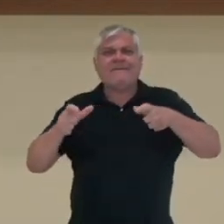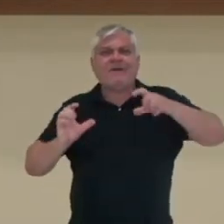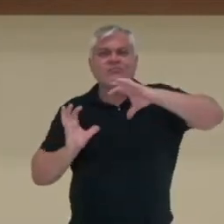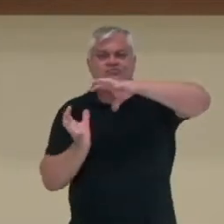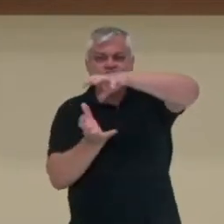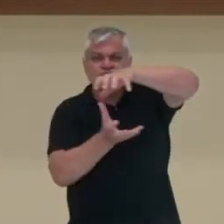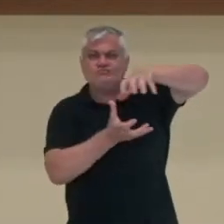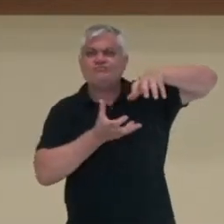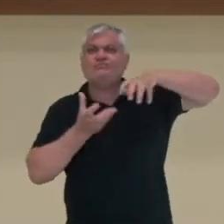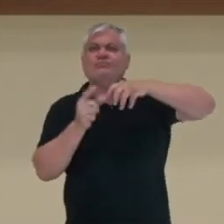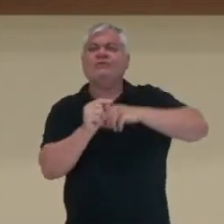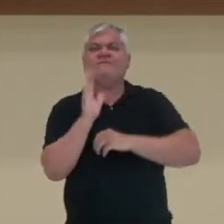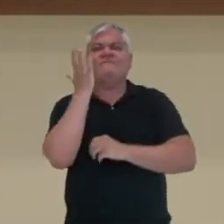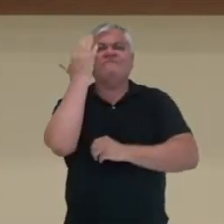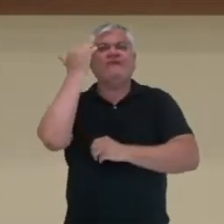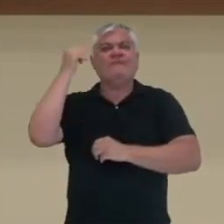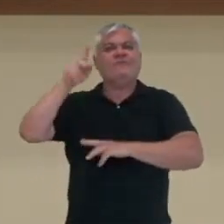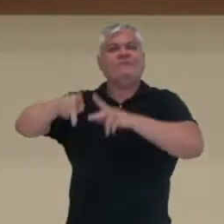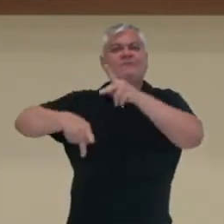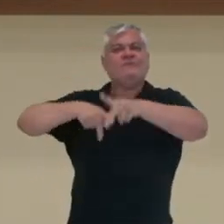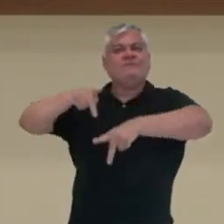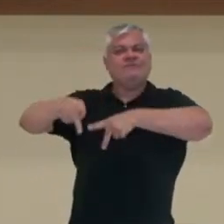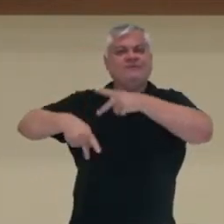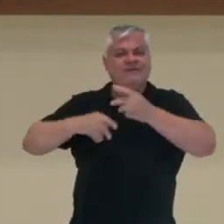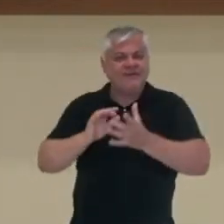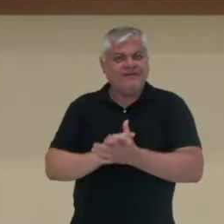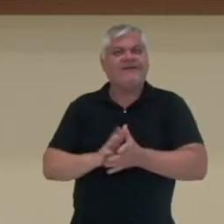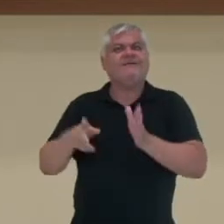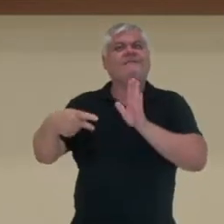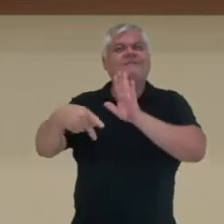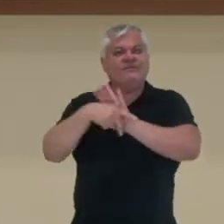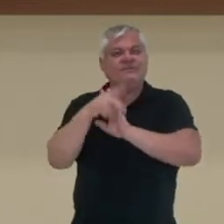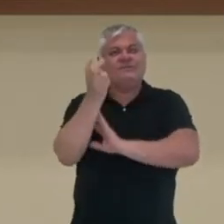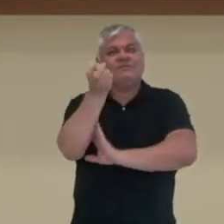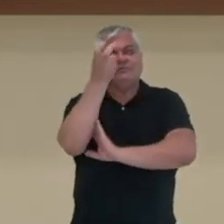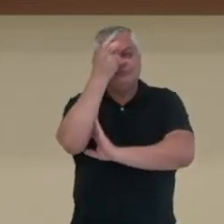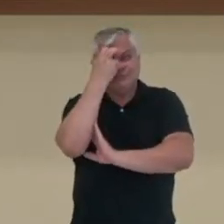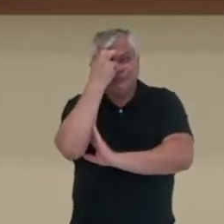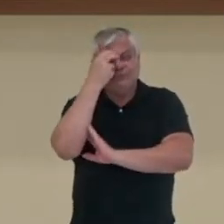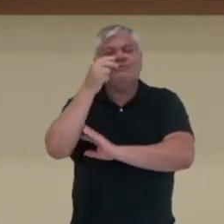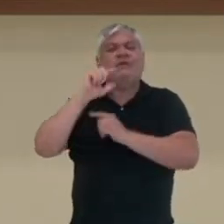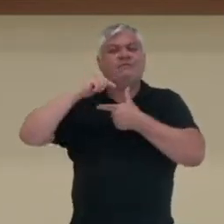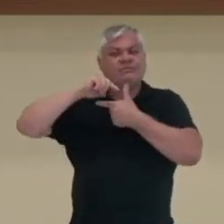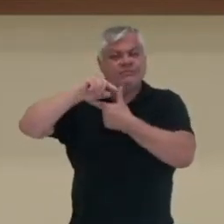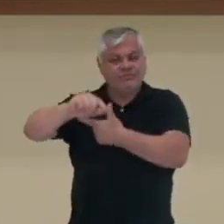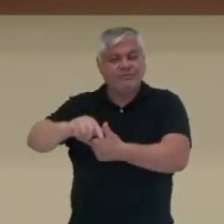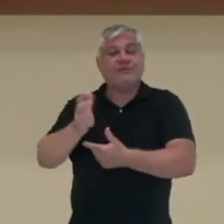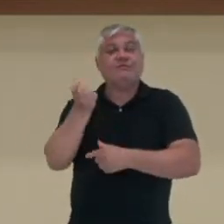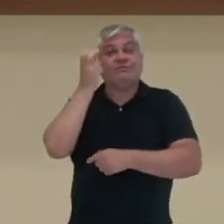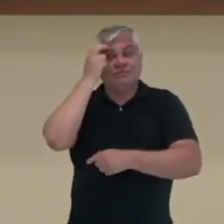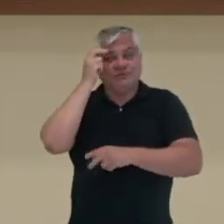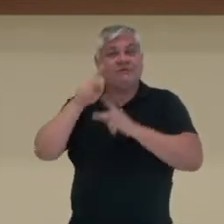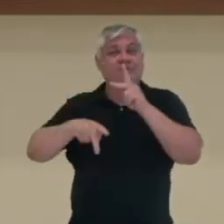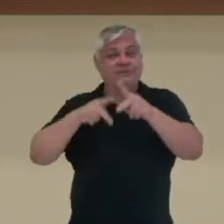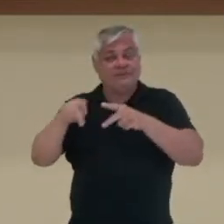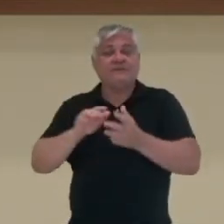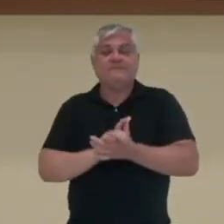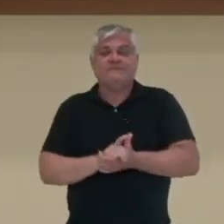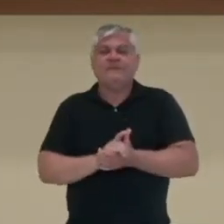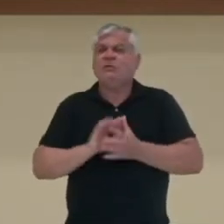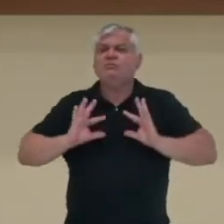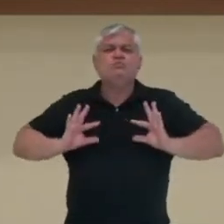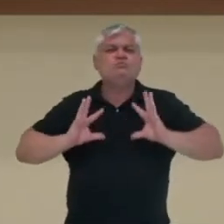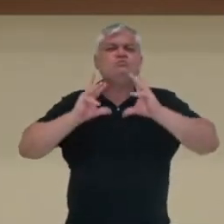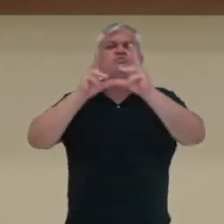no que nós temos hoje como uma festa popular, pertencente à nossa cultura tradicional, nossa cultura popular, aquilo que